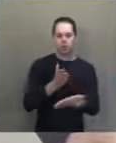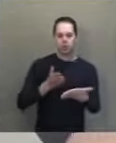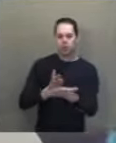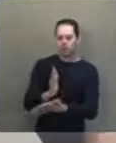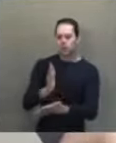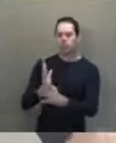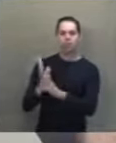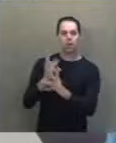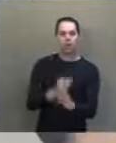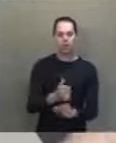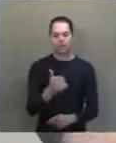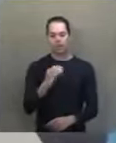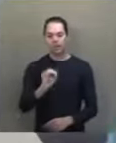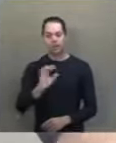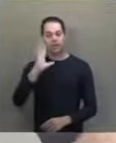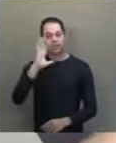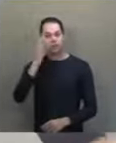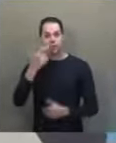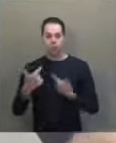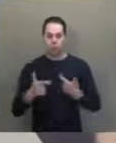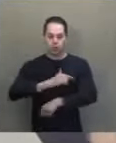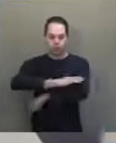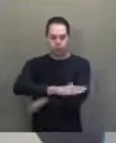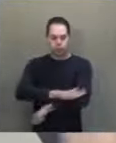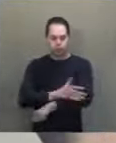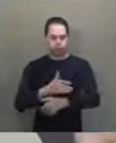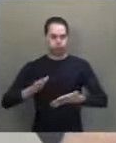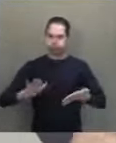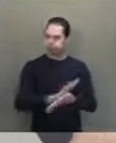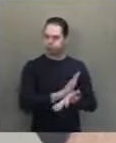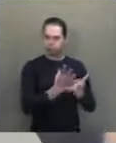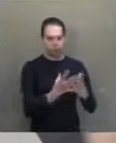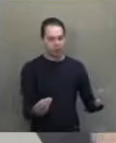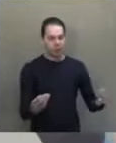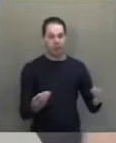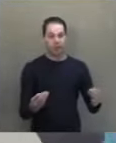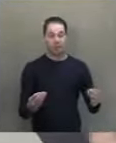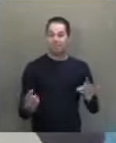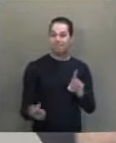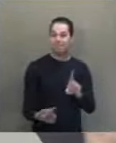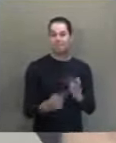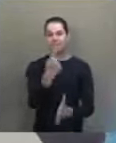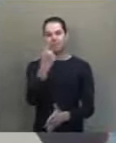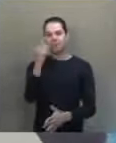10 medidas de combate ao racismo. Isso é inédito na história